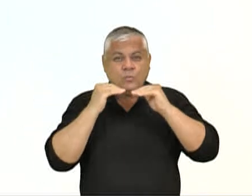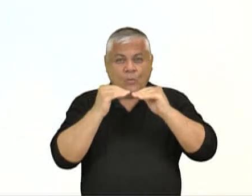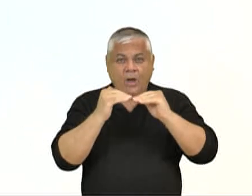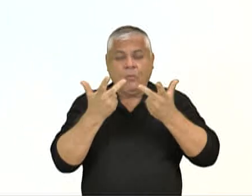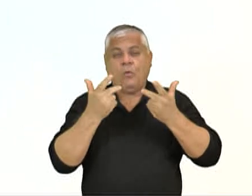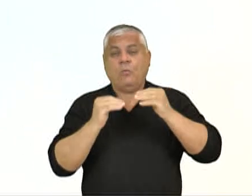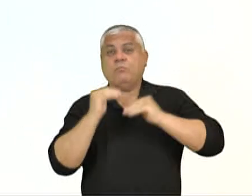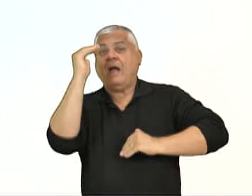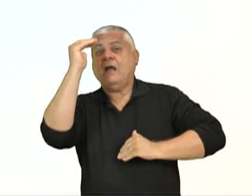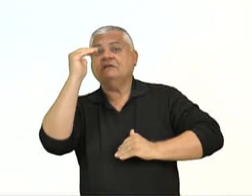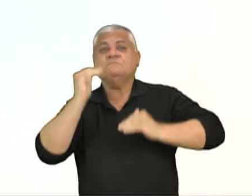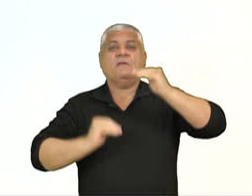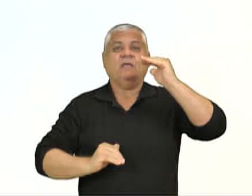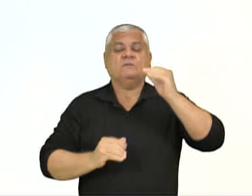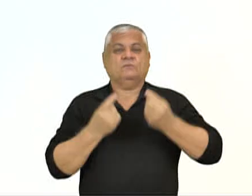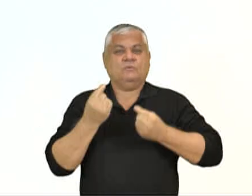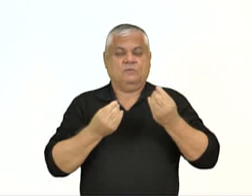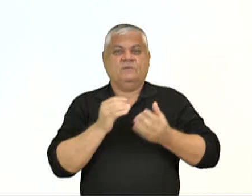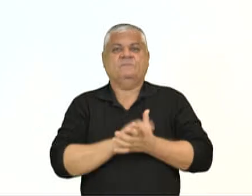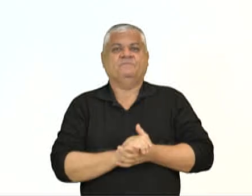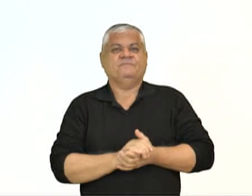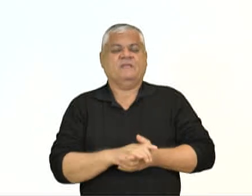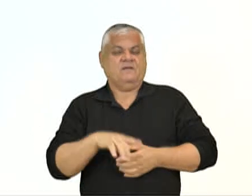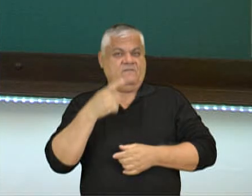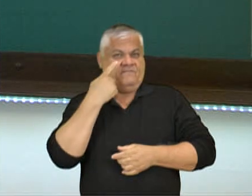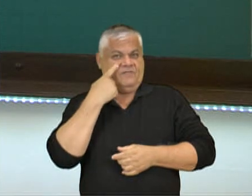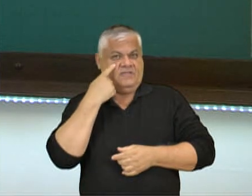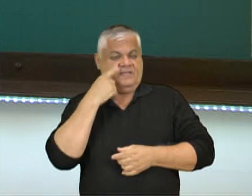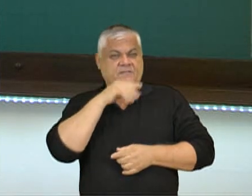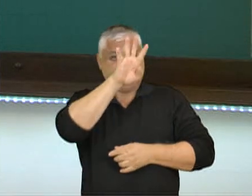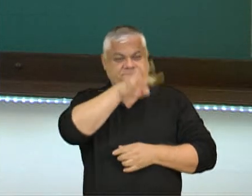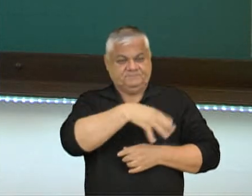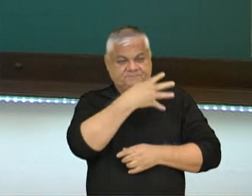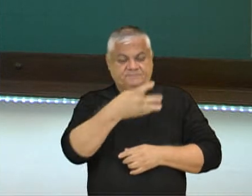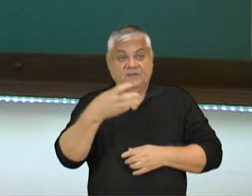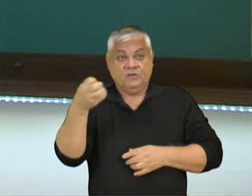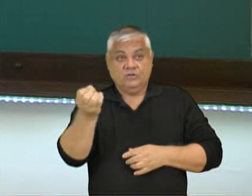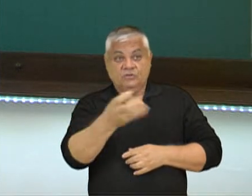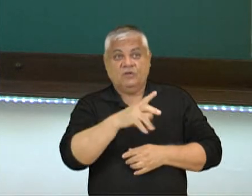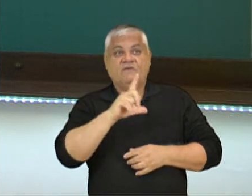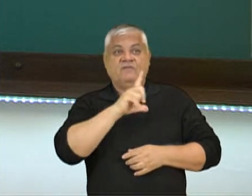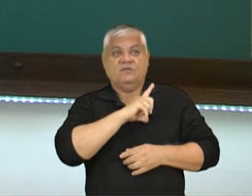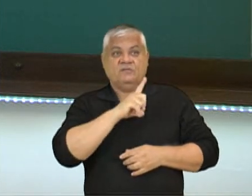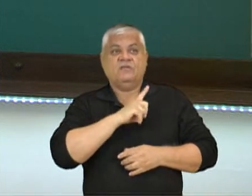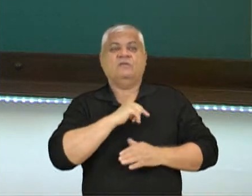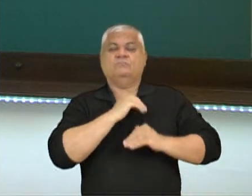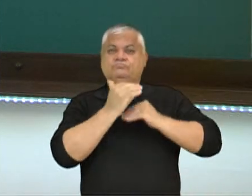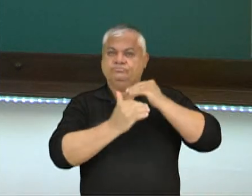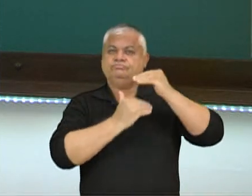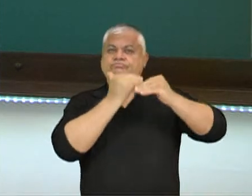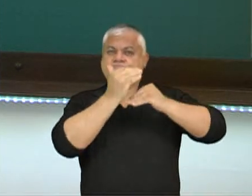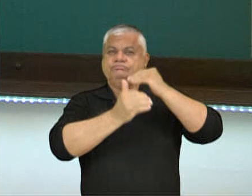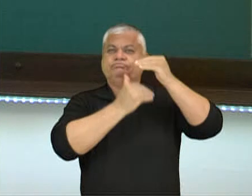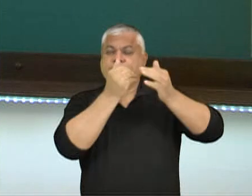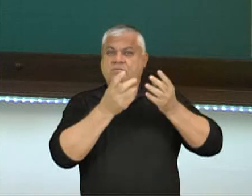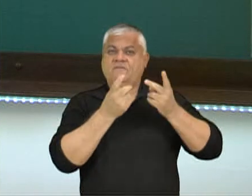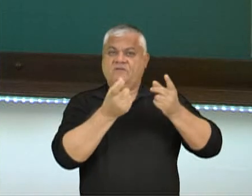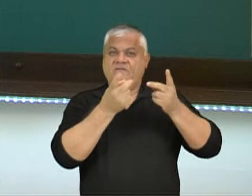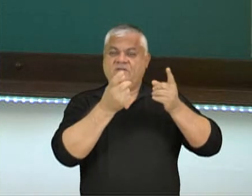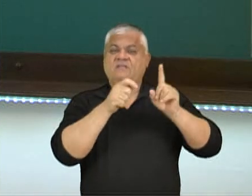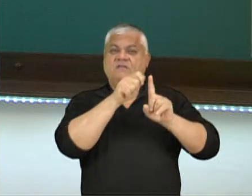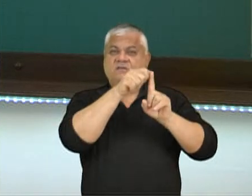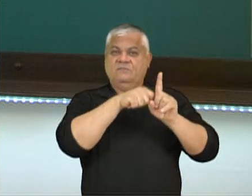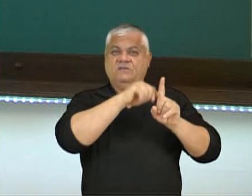janeiro para fevereiro. Então, observe que nessa nova tabela eu tenho a evolução das vendas de janeiro